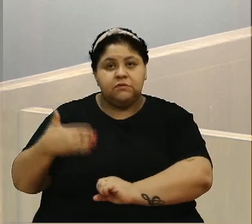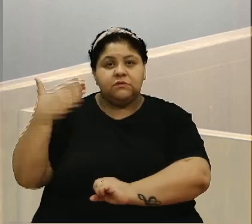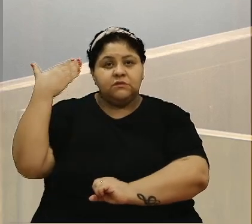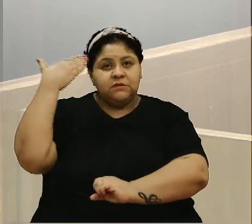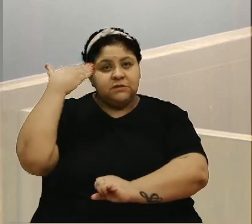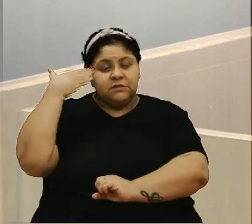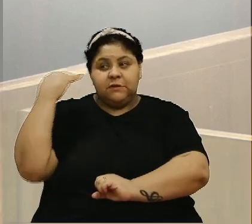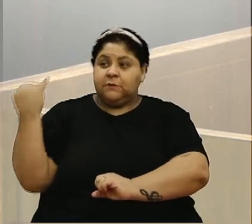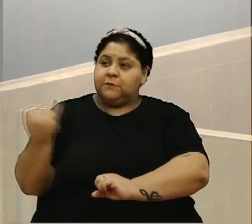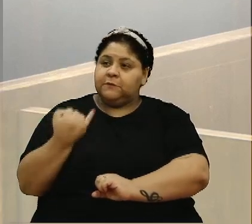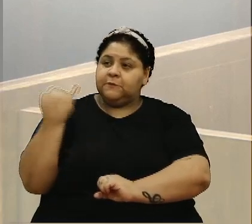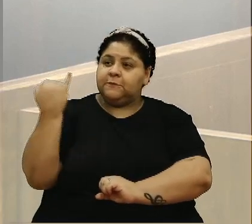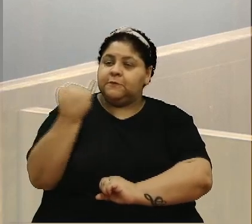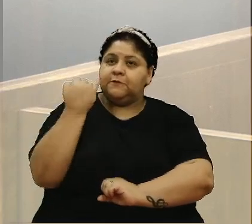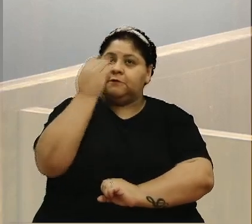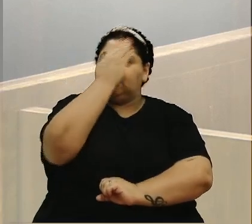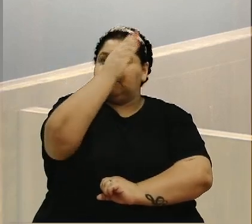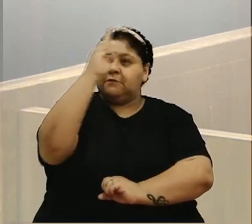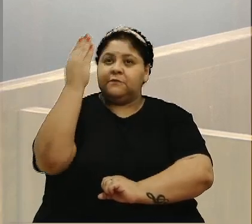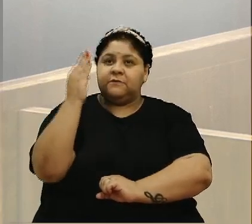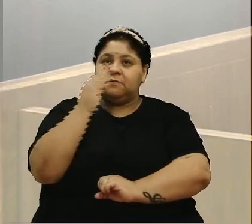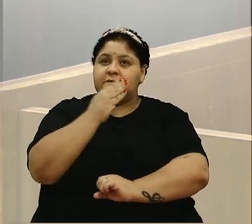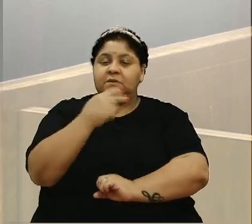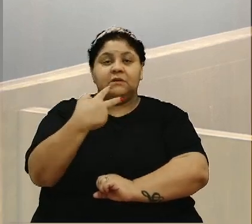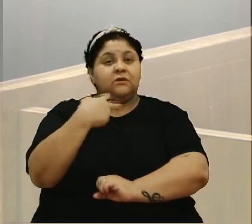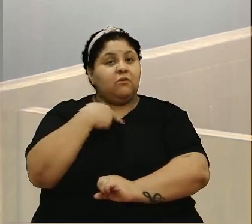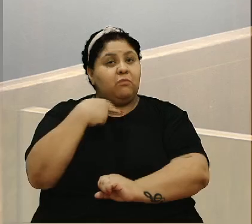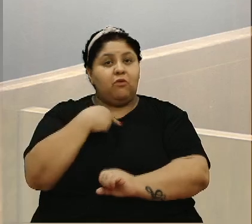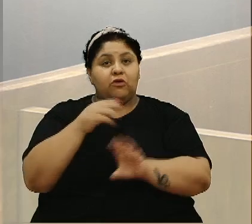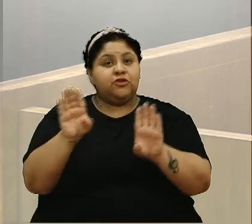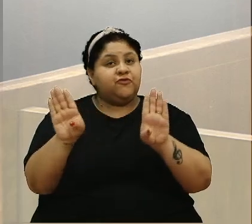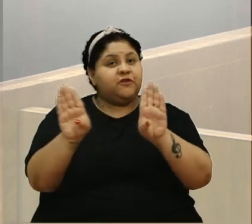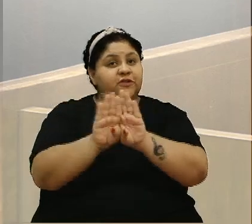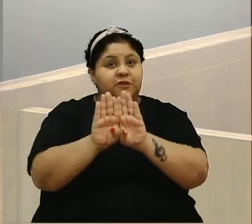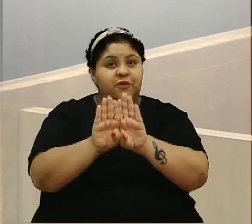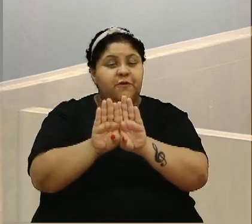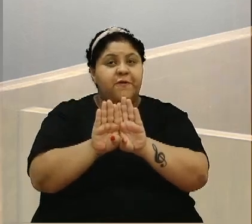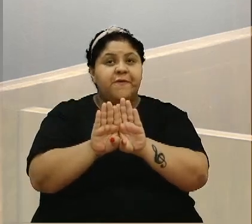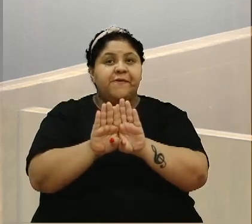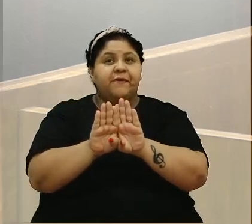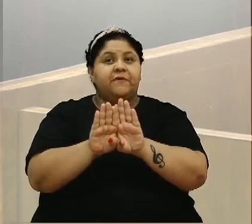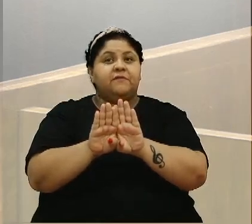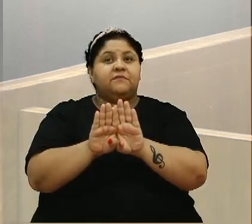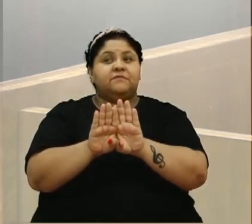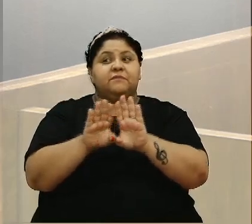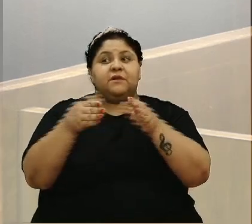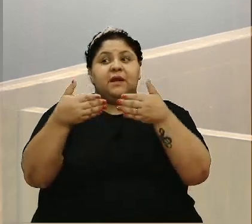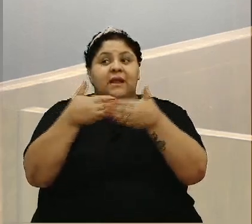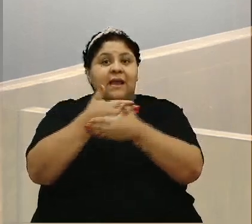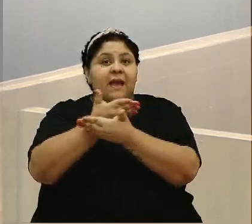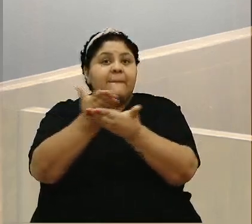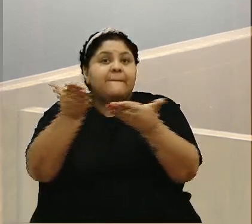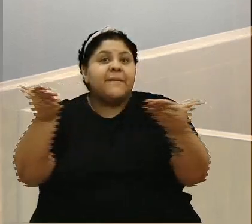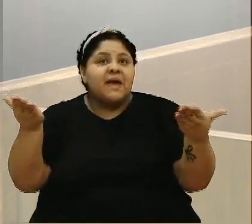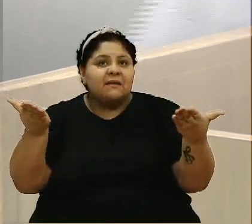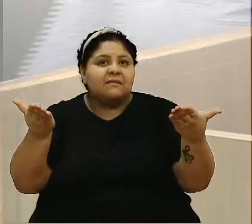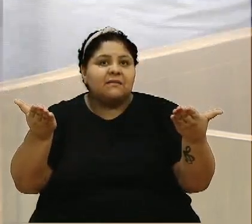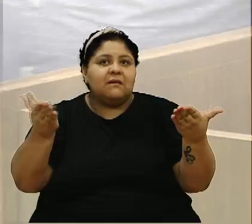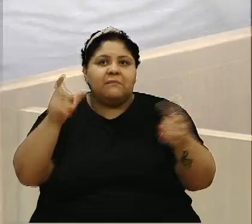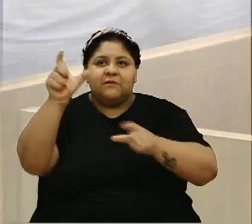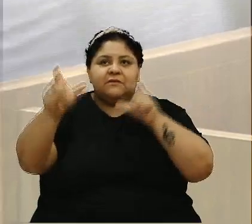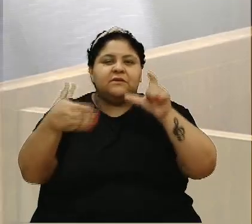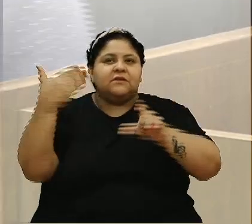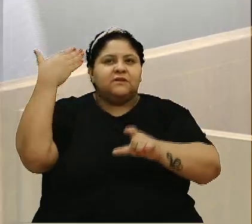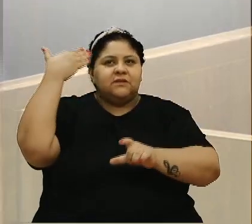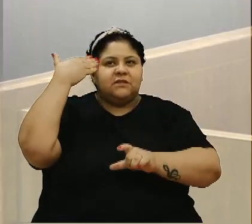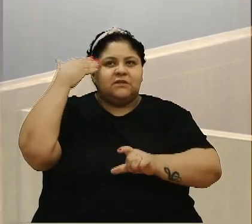da importância, essa biblioteca pública não pode fechar. Pública no sentido que ela é aberta para as pessoas. Eu não sei